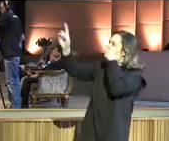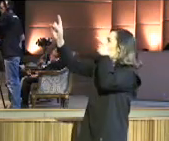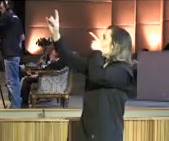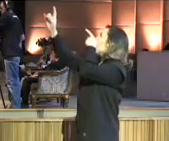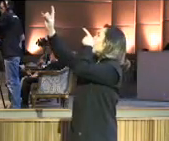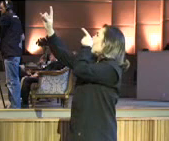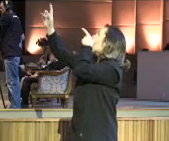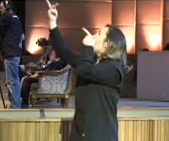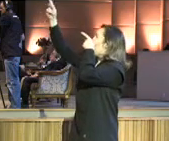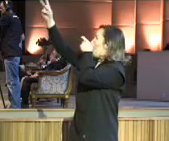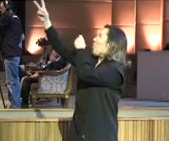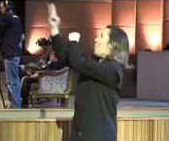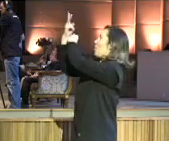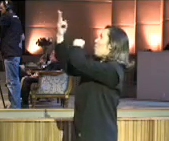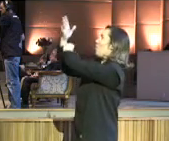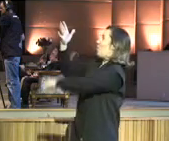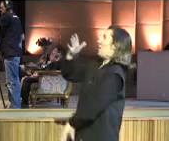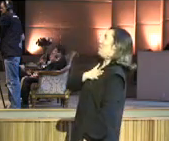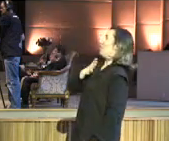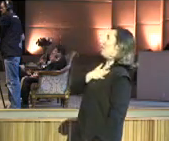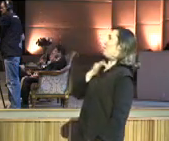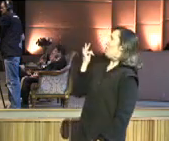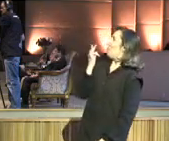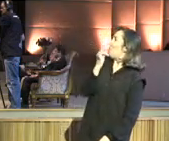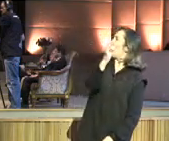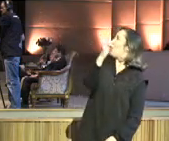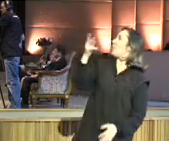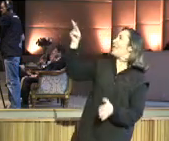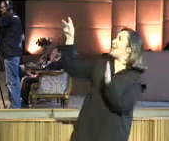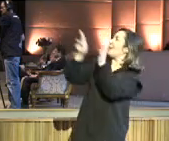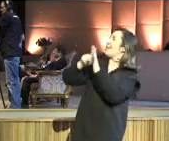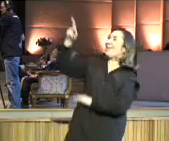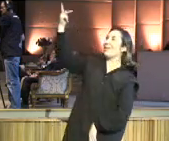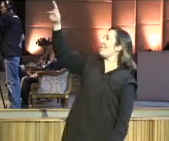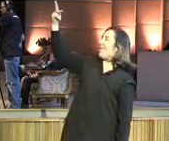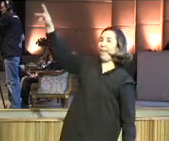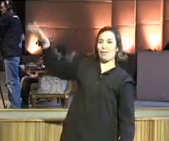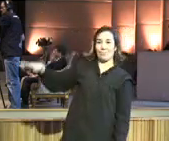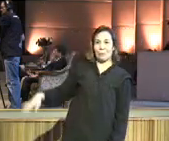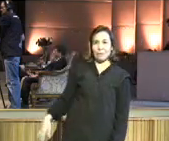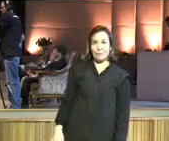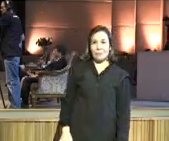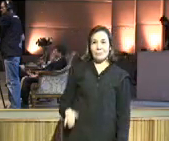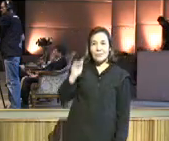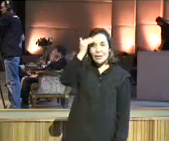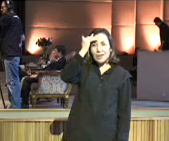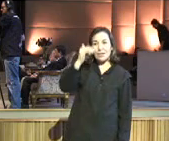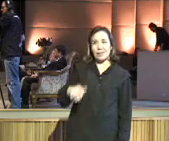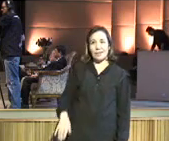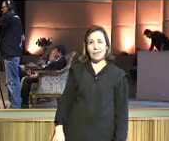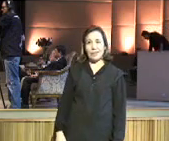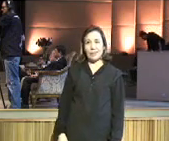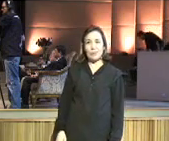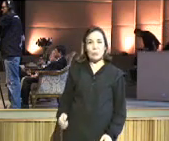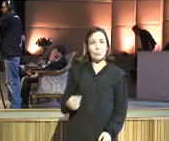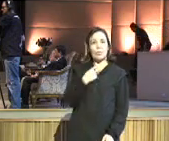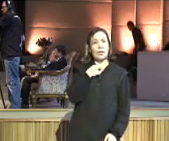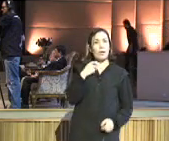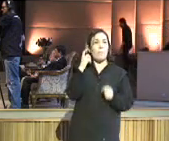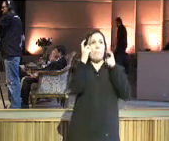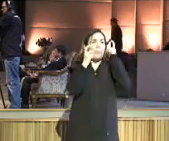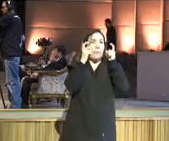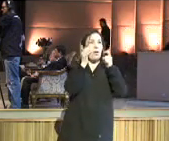Tu és a minha salvação, Tu és a minha glória. e eu me aproprio